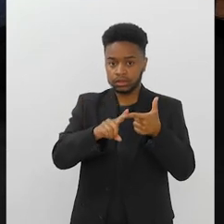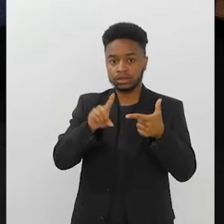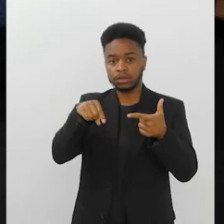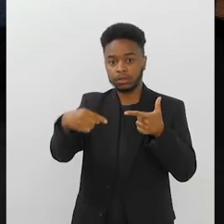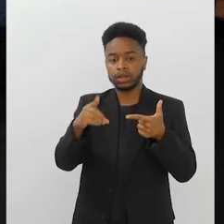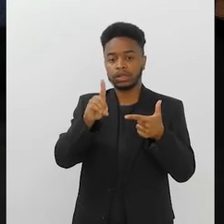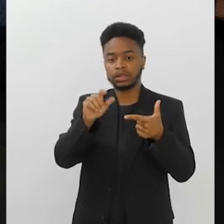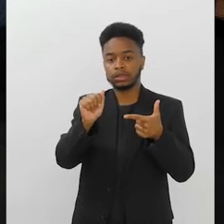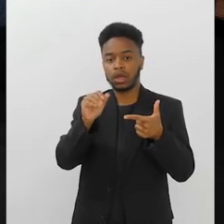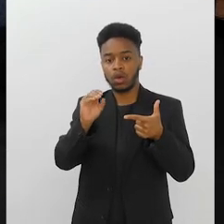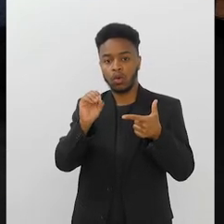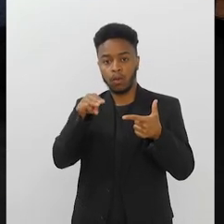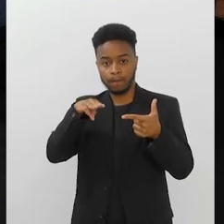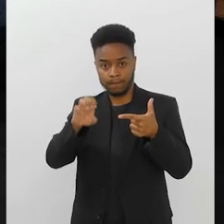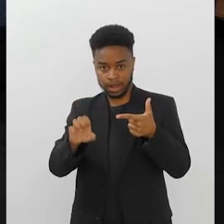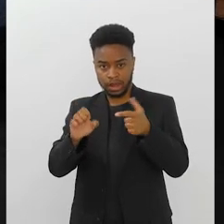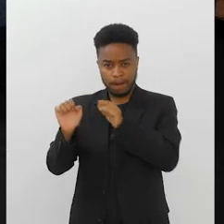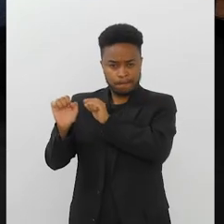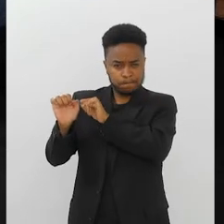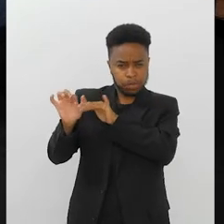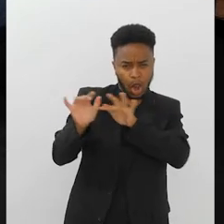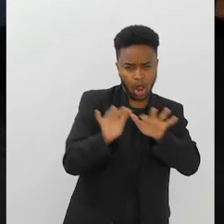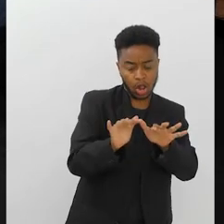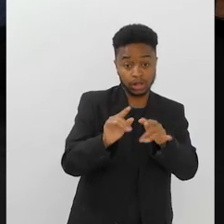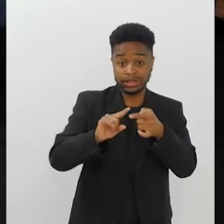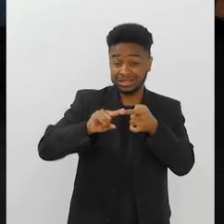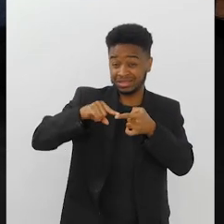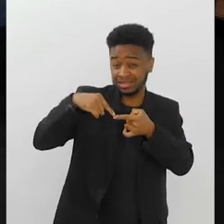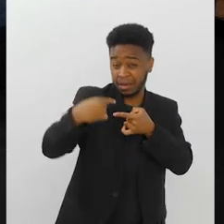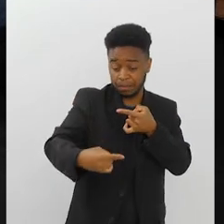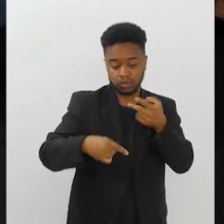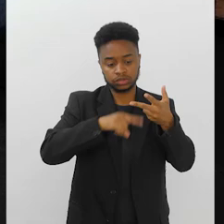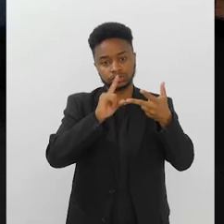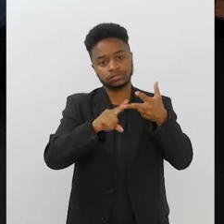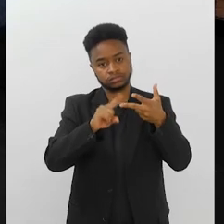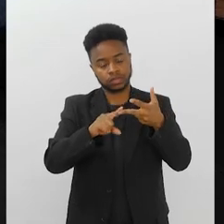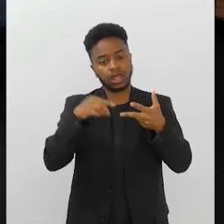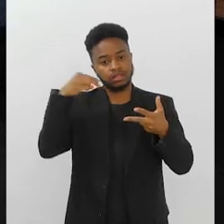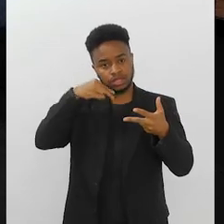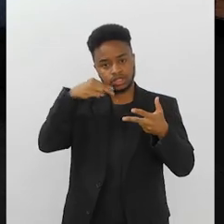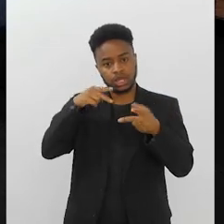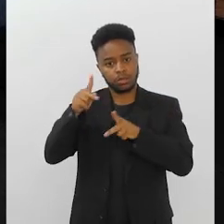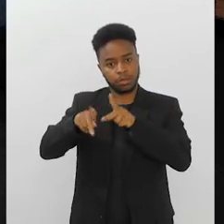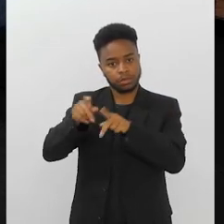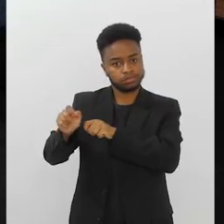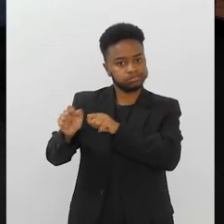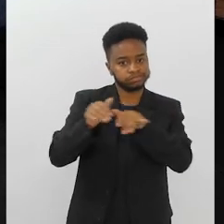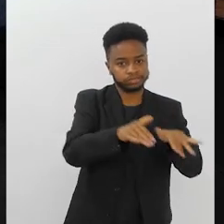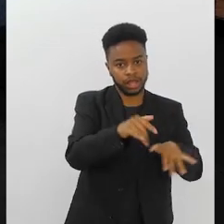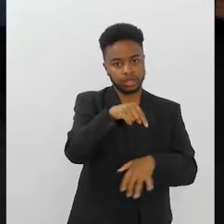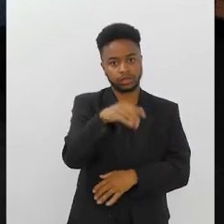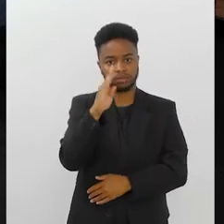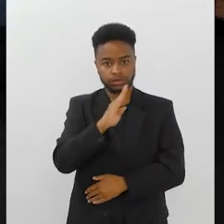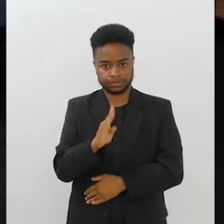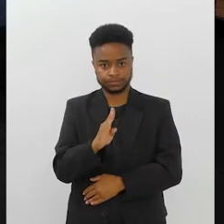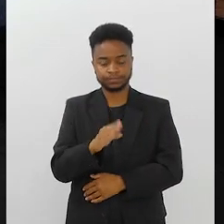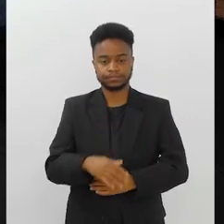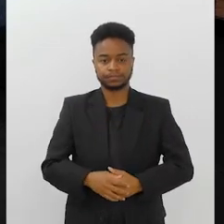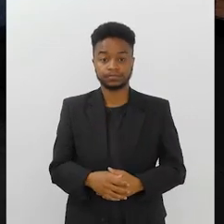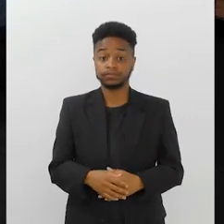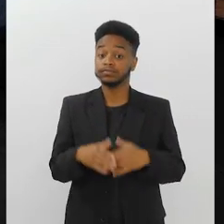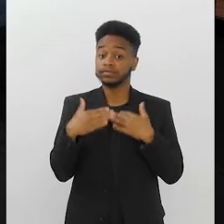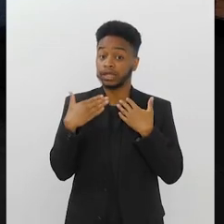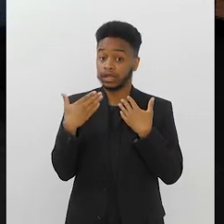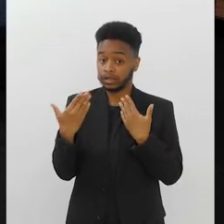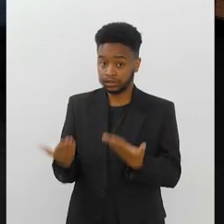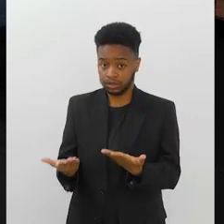os bantos logo depois do daomeanos assim em grande quantidade logo depois disso vieram os nigerianos de fato tá